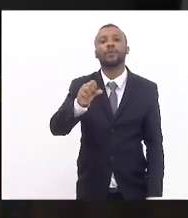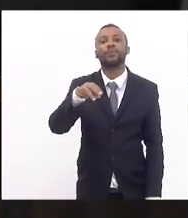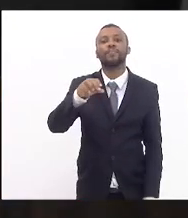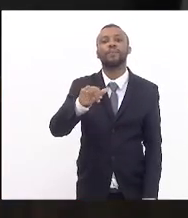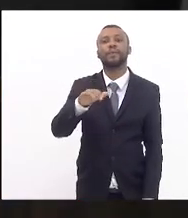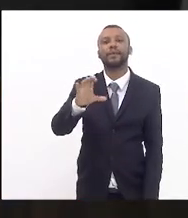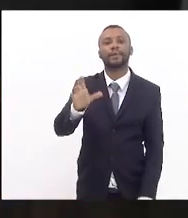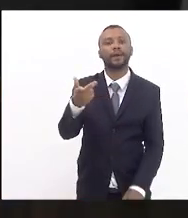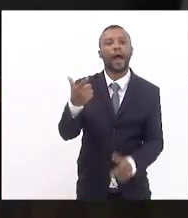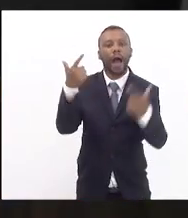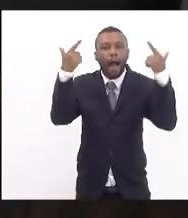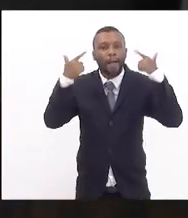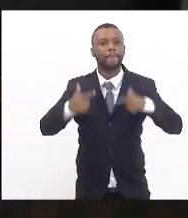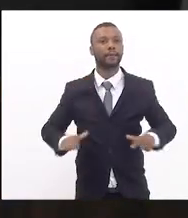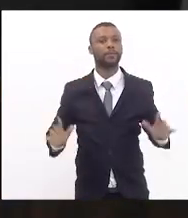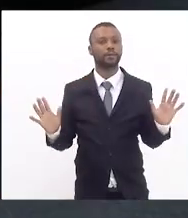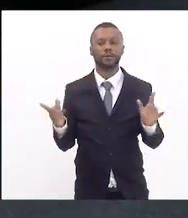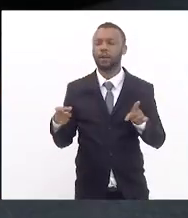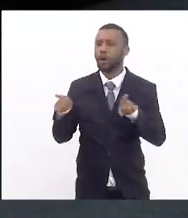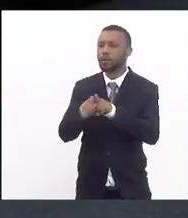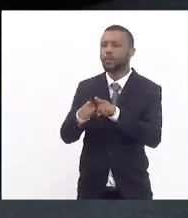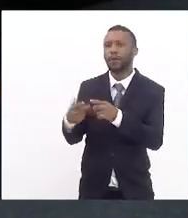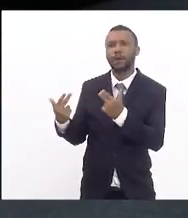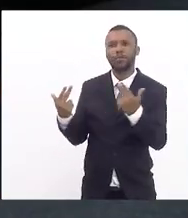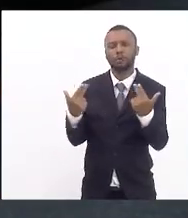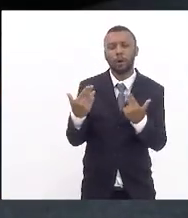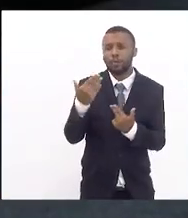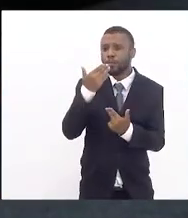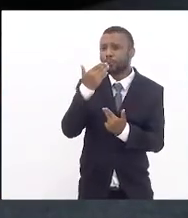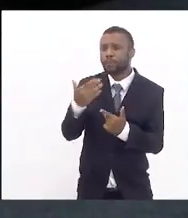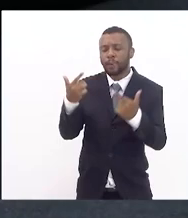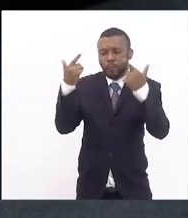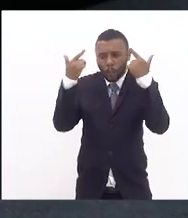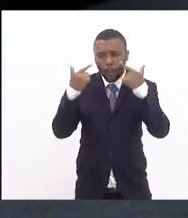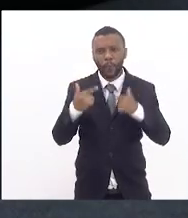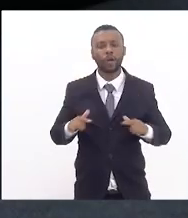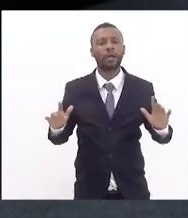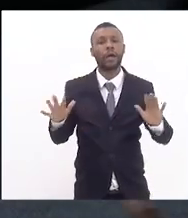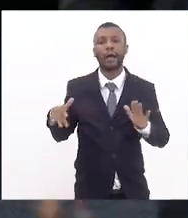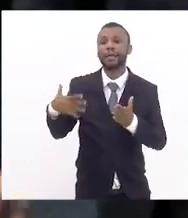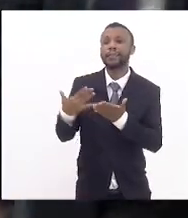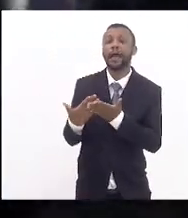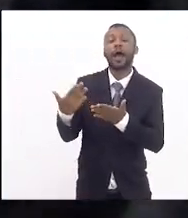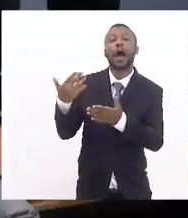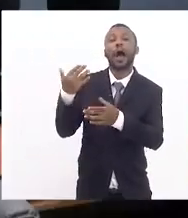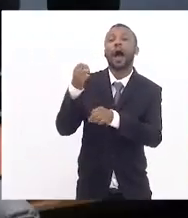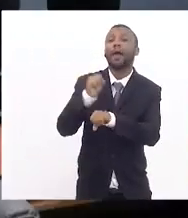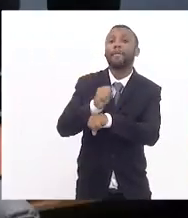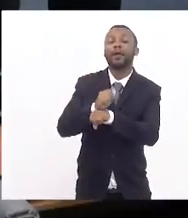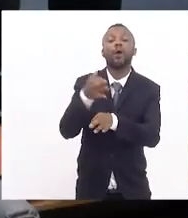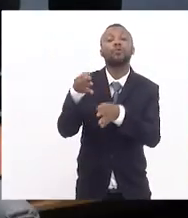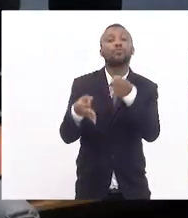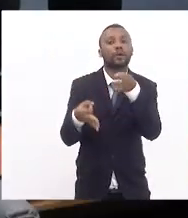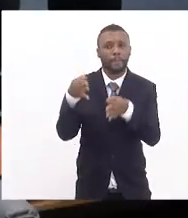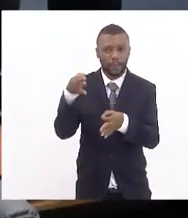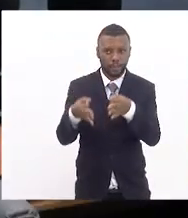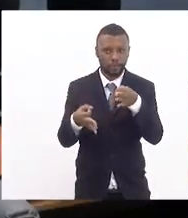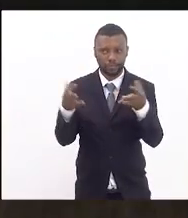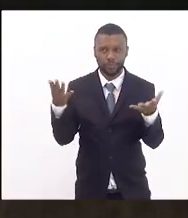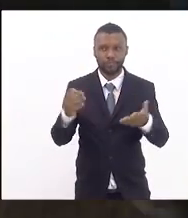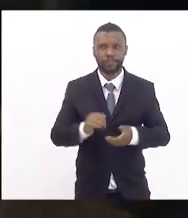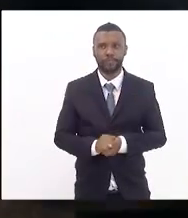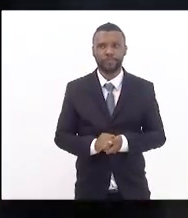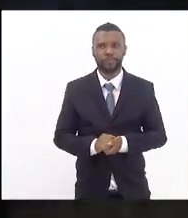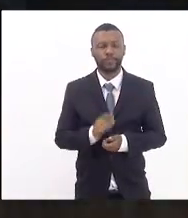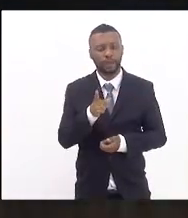Mink, deputado enfermeiro. Não, também pedi a minha abstenção até aguardar o julgamento. Okay. Senhor presidente, da mesma